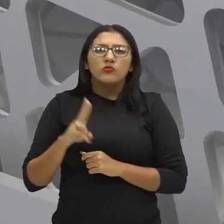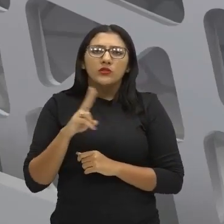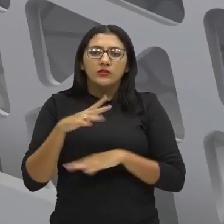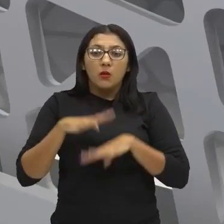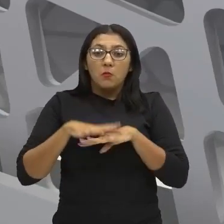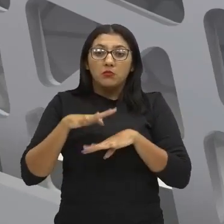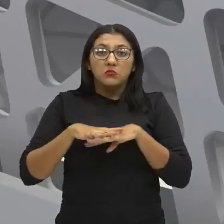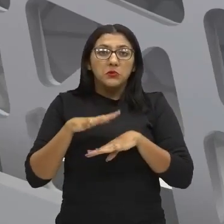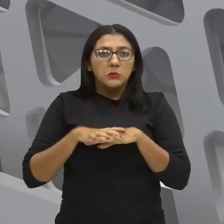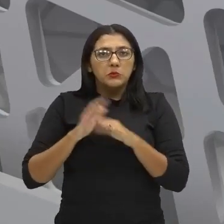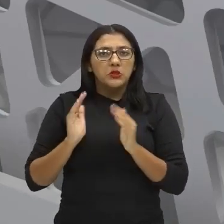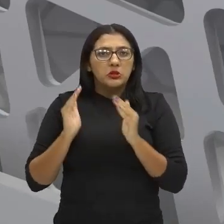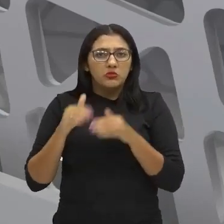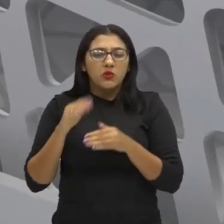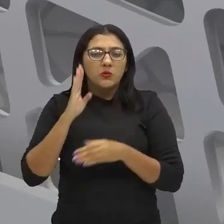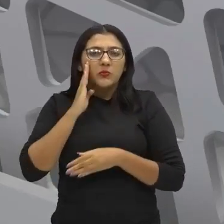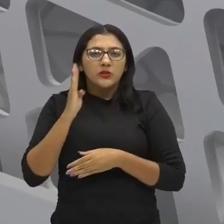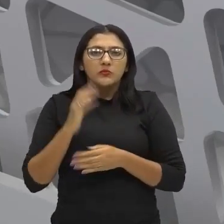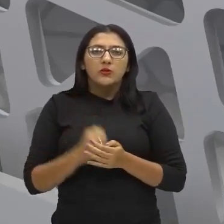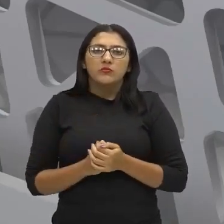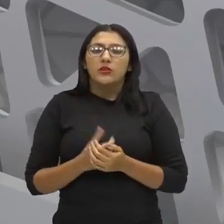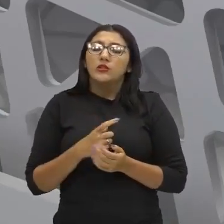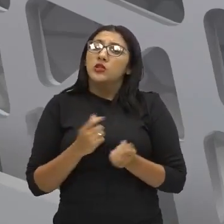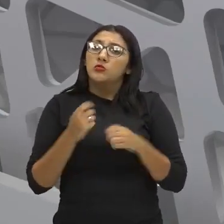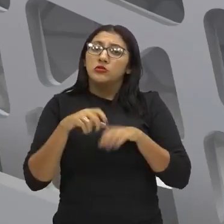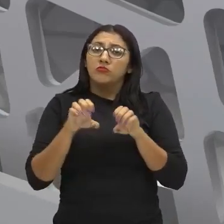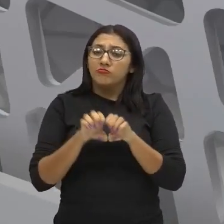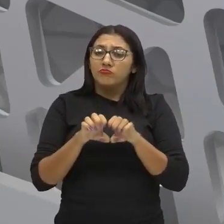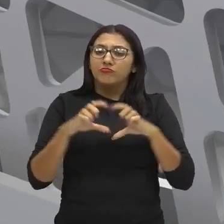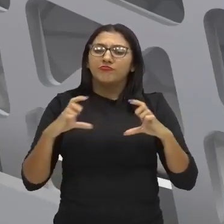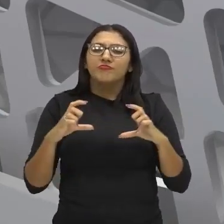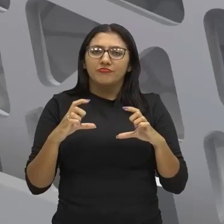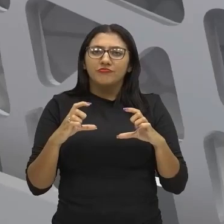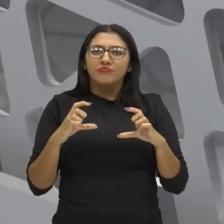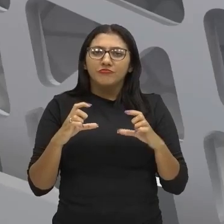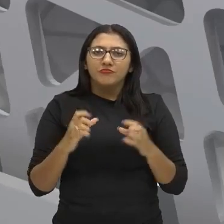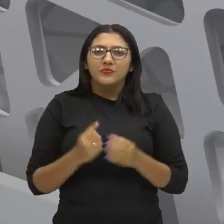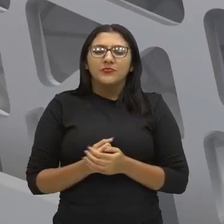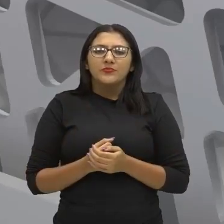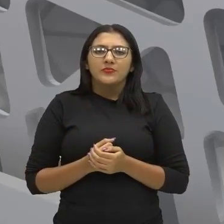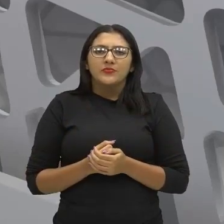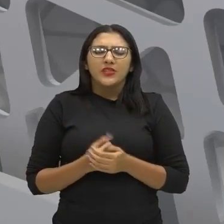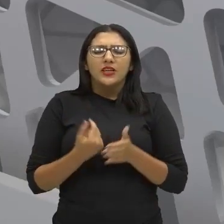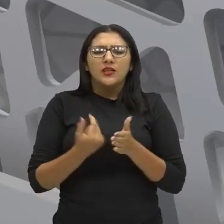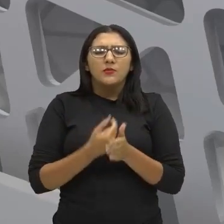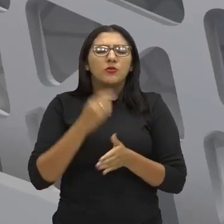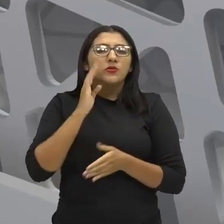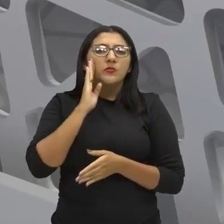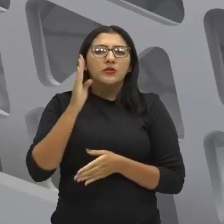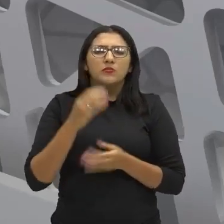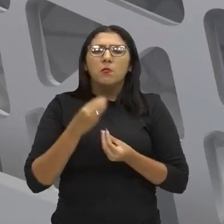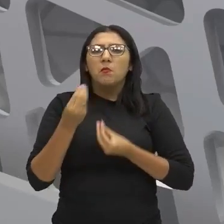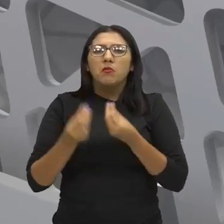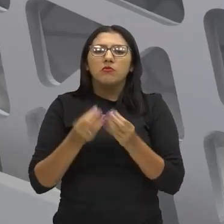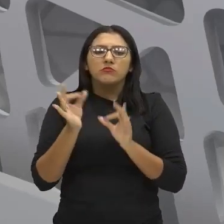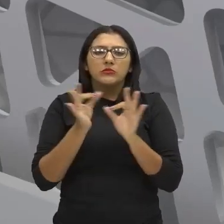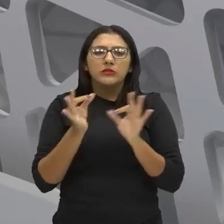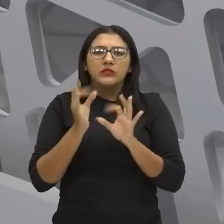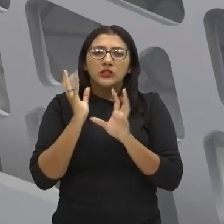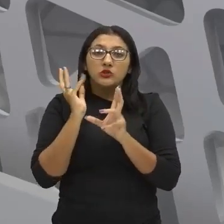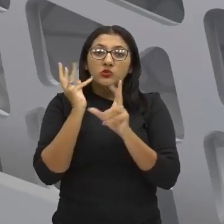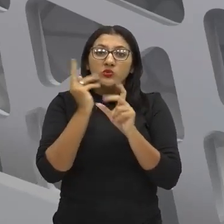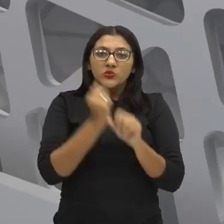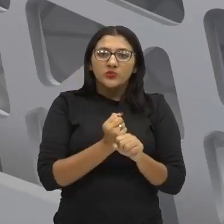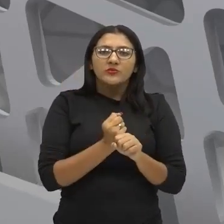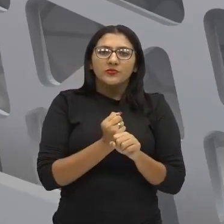da matemática em si, você monta uma expressãozinha. Aí vem a pergunta, mas como resolver?